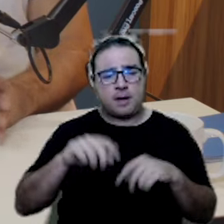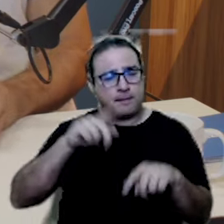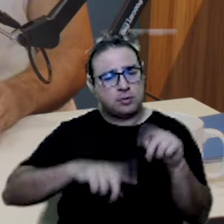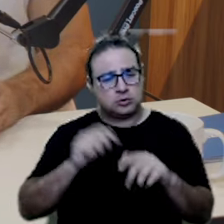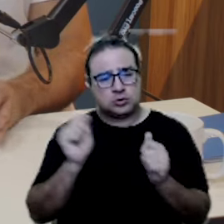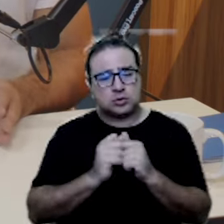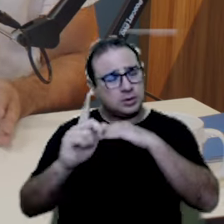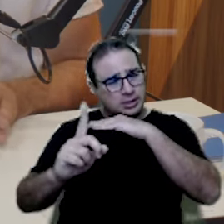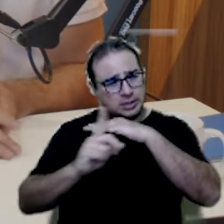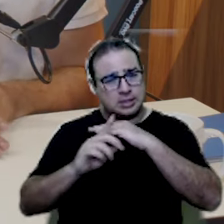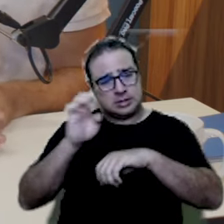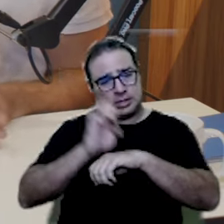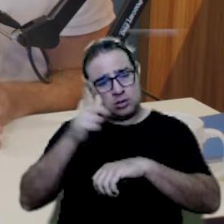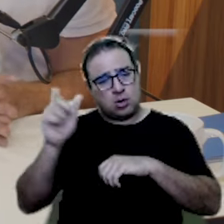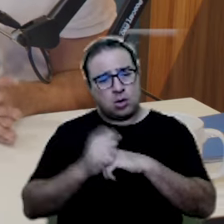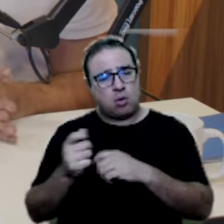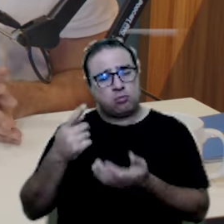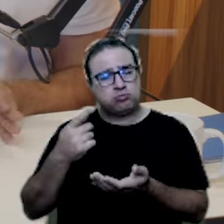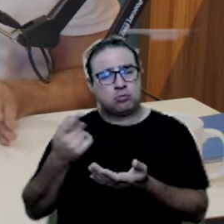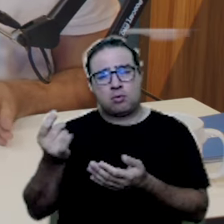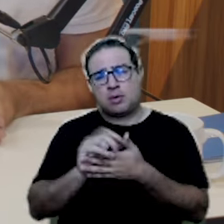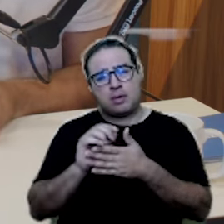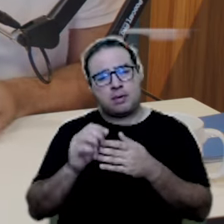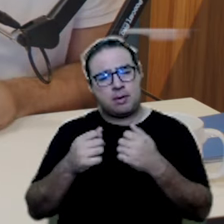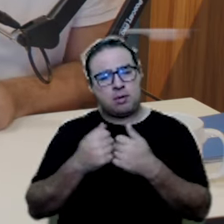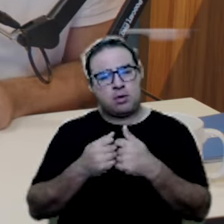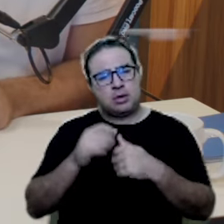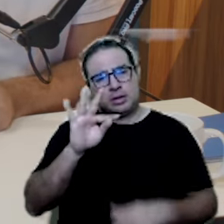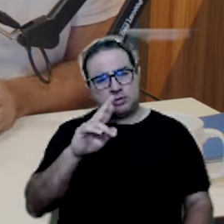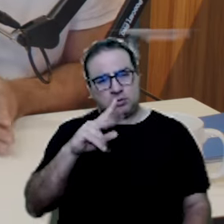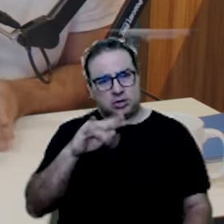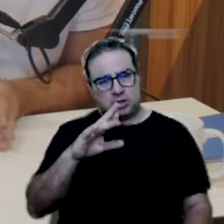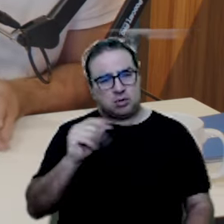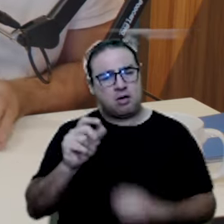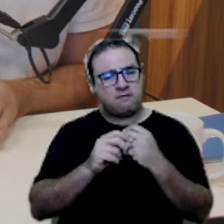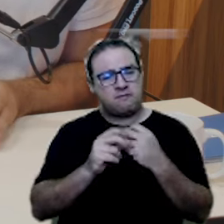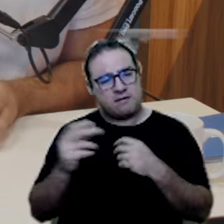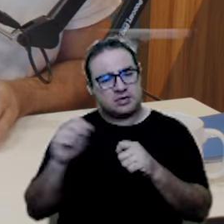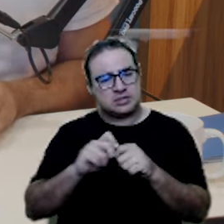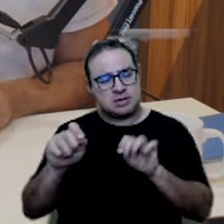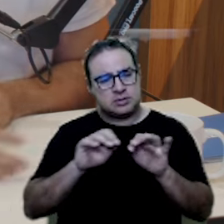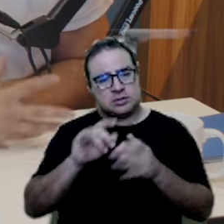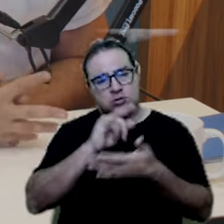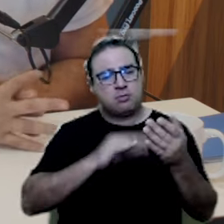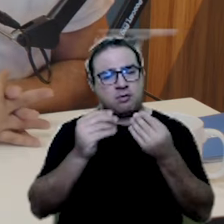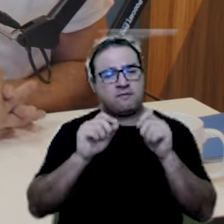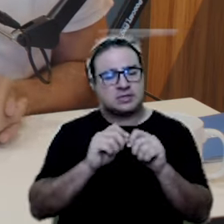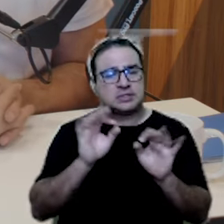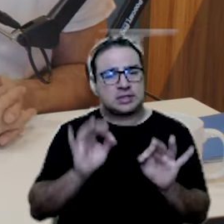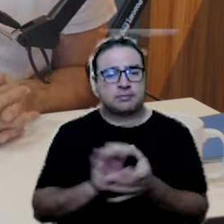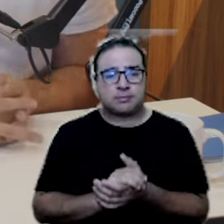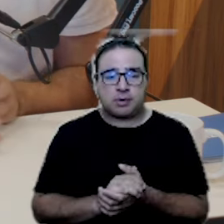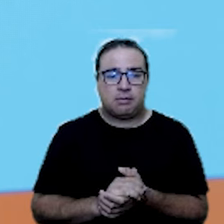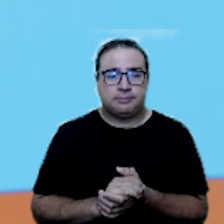mandar o meu produto para um cliente em outro estado eu preciso contratei uma transportadora como essa transportadora vai fazer essa emissão desse documento